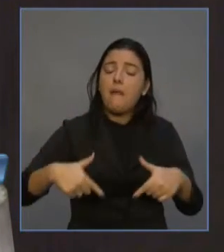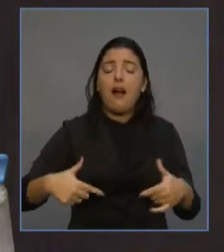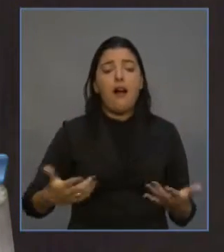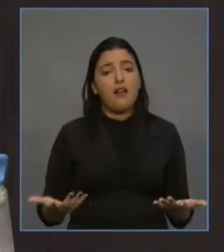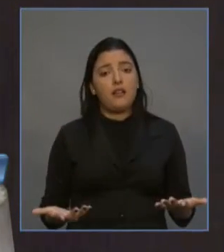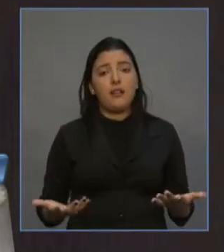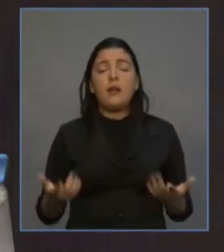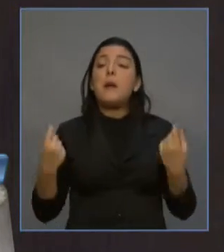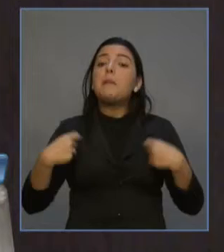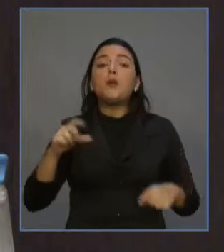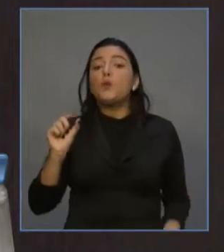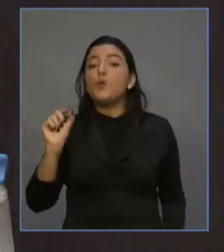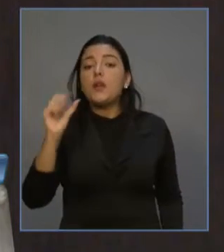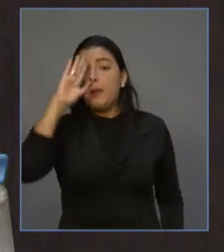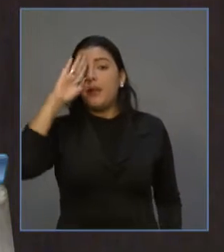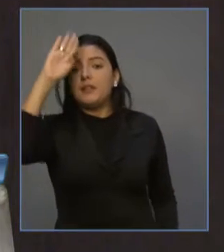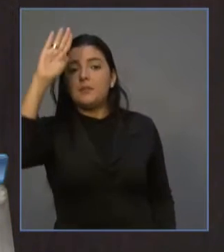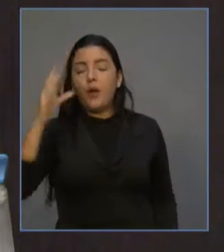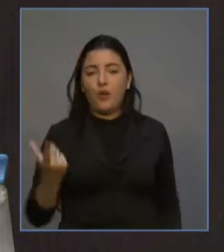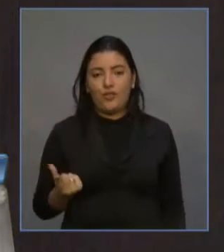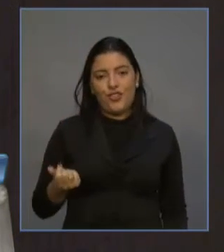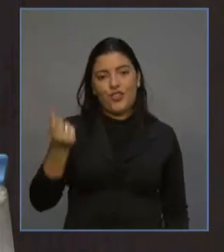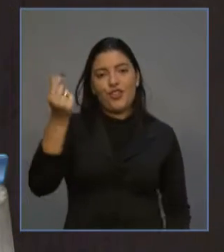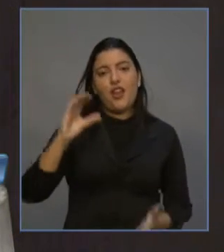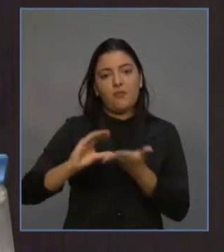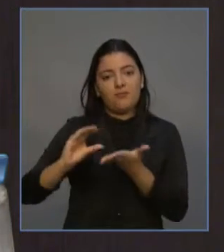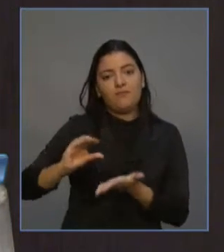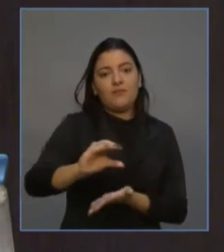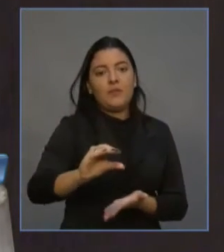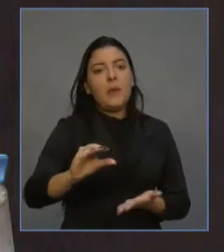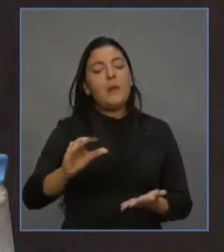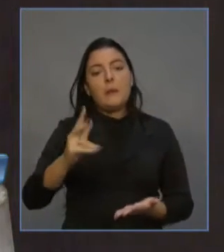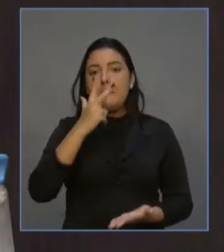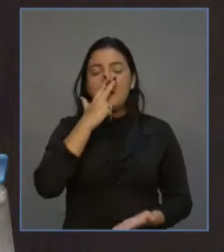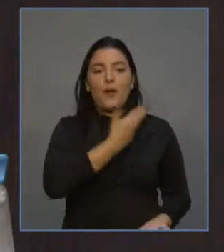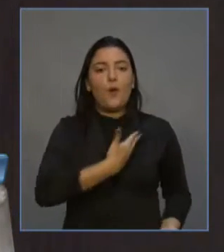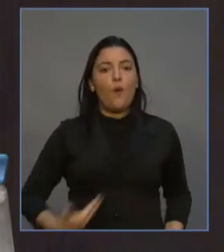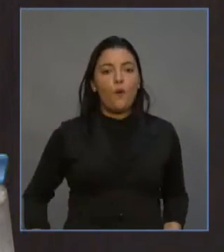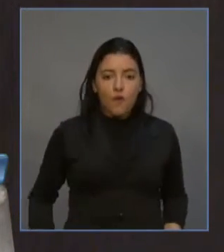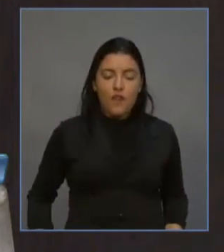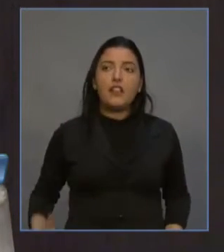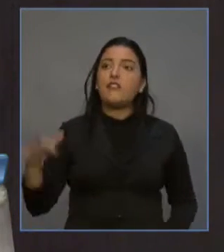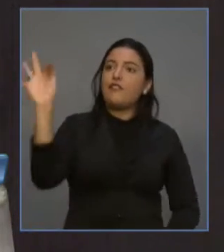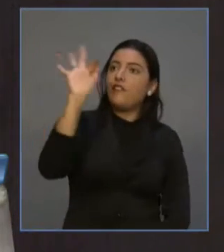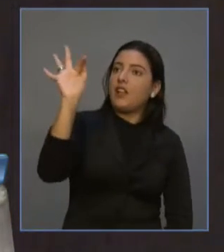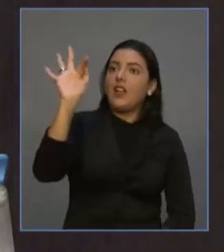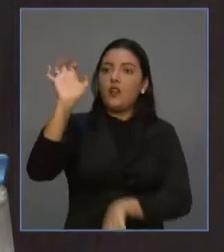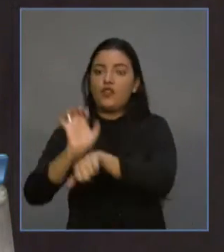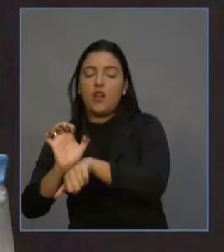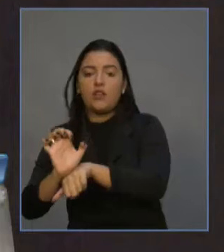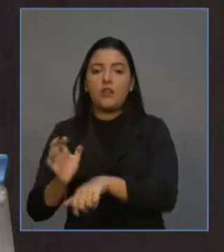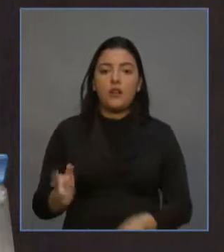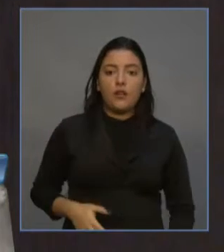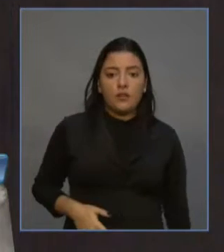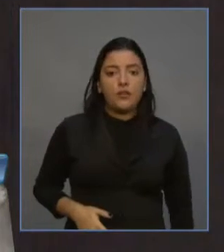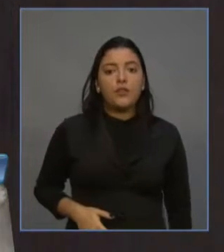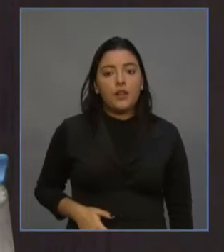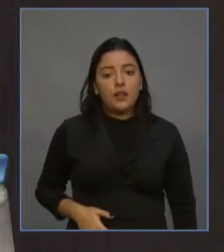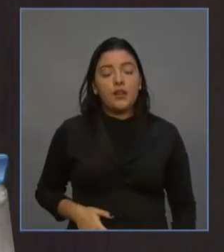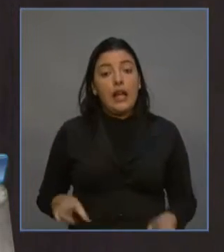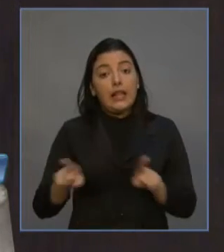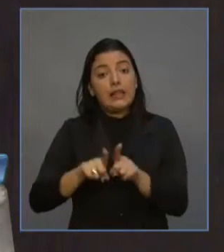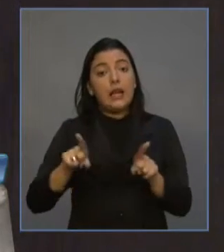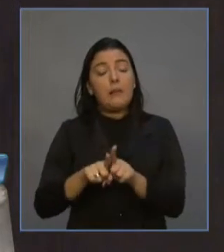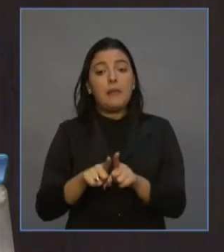mais investimento público. A gente precisa regular fluxos de capitais especulativos, sobretudo esse fluxo de